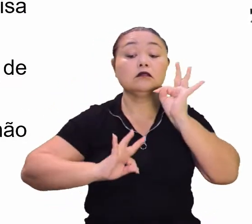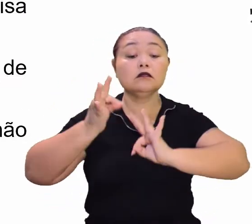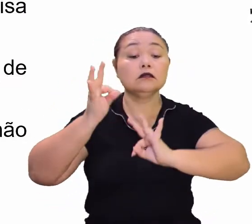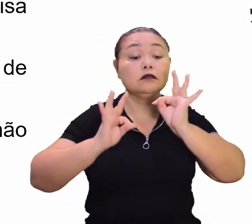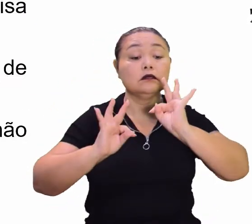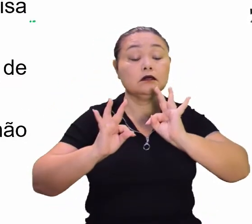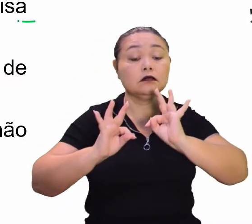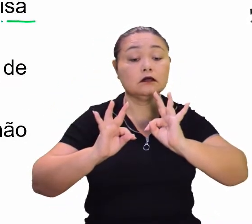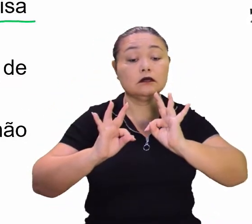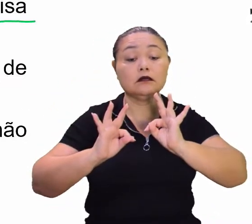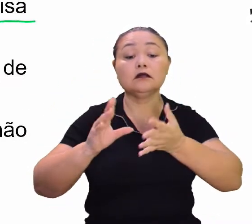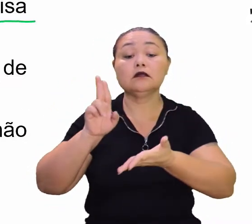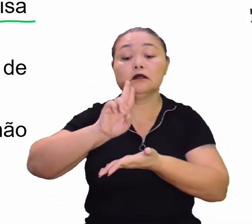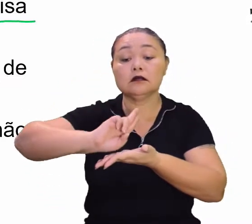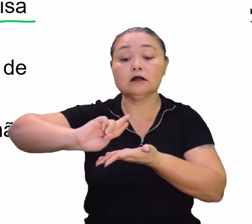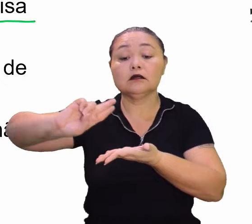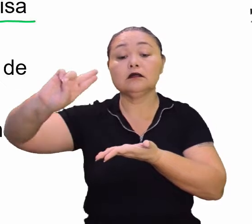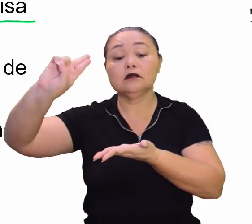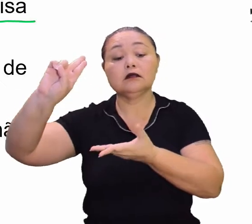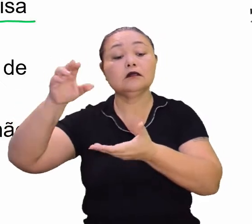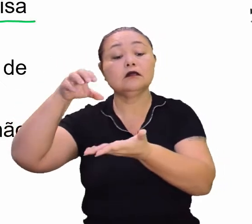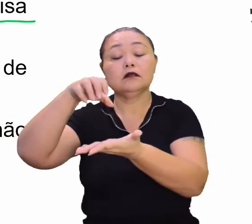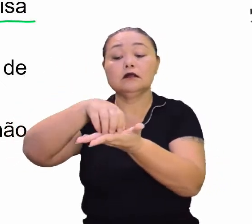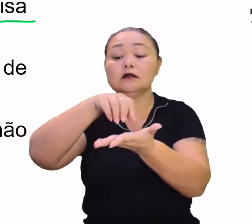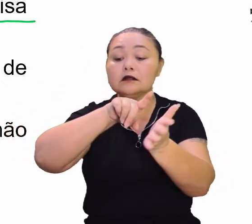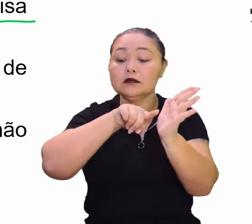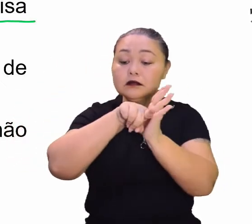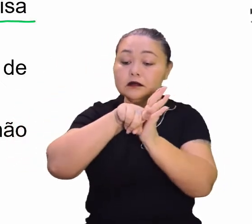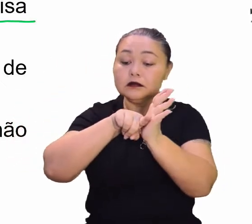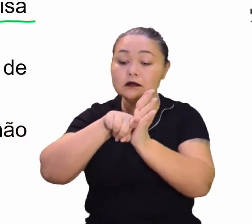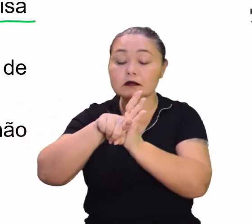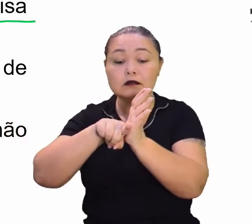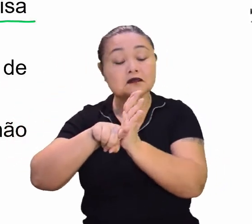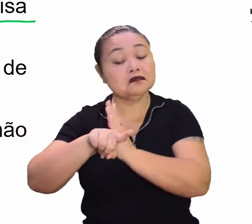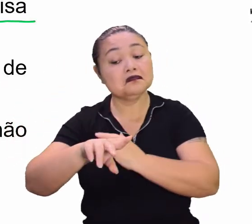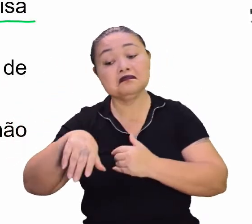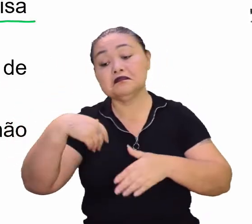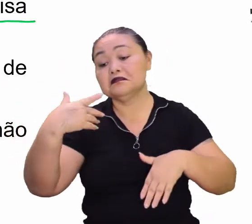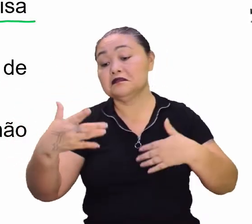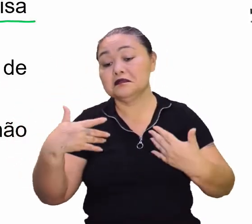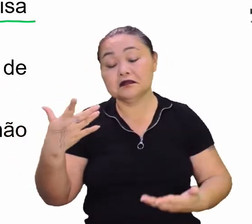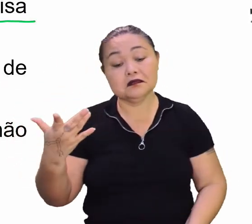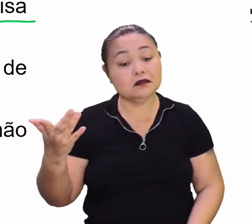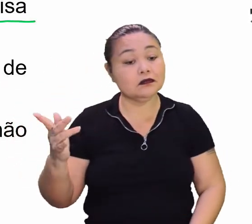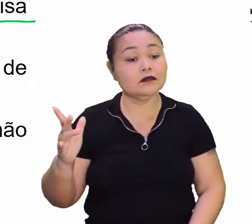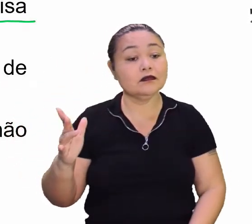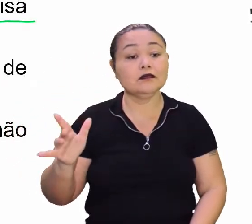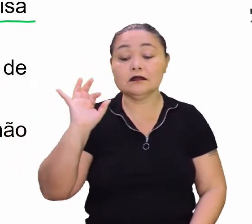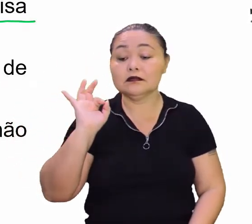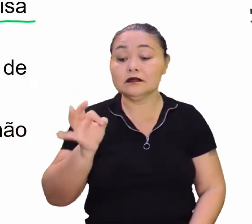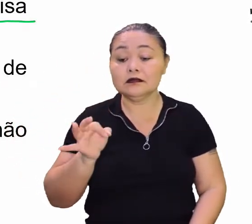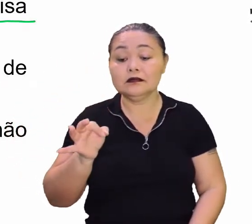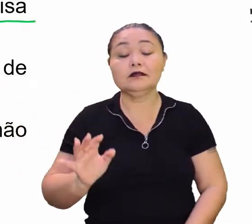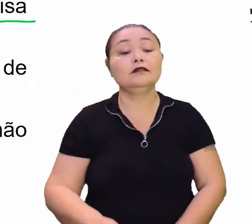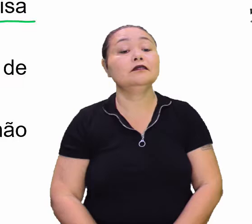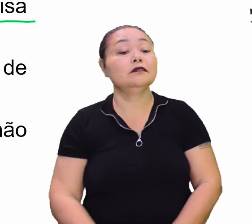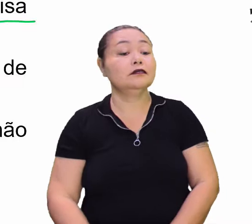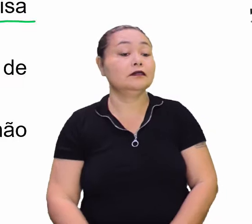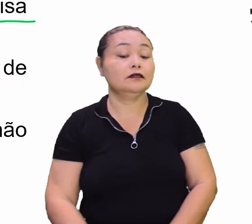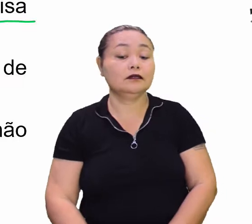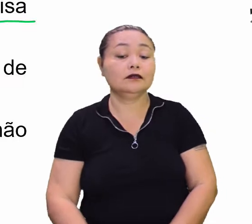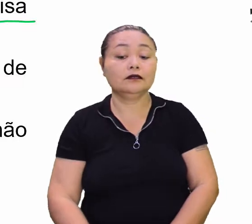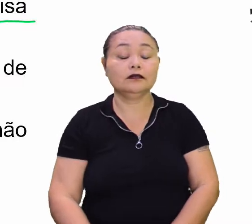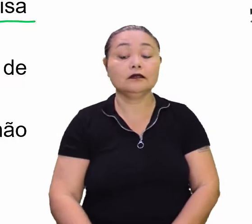tecnologias? Universidades E centros de pesquisa. Exato. Sem mais delongas, Já a Rogério. marca correta aí. Não é isso?